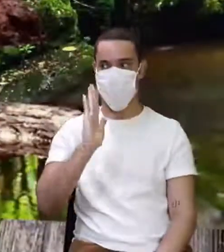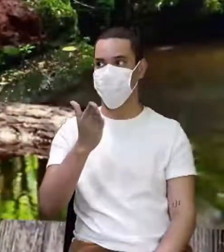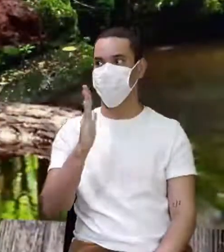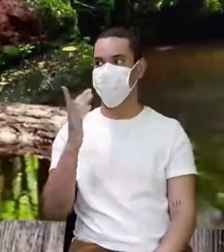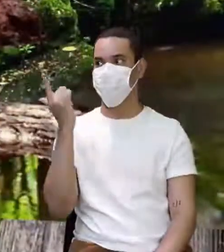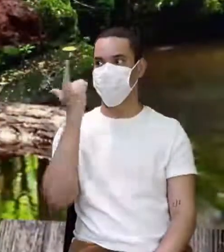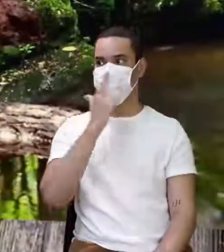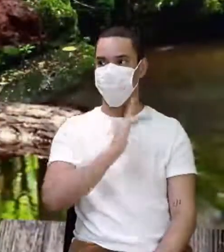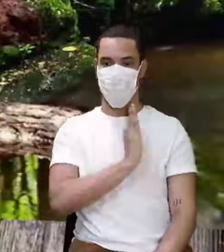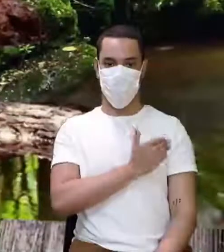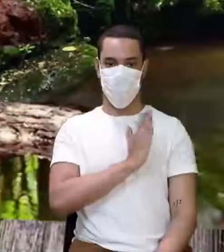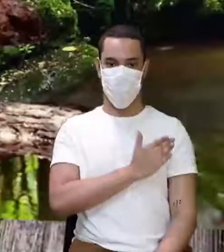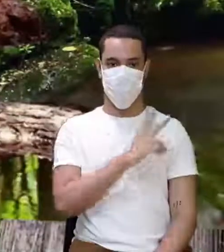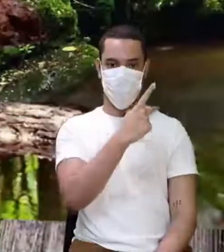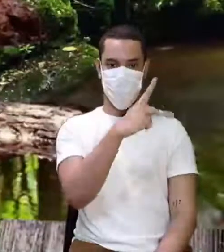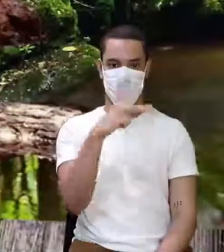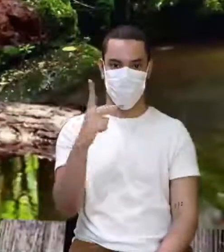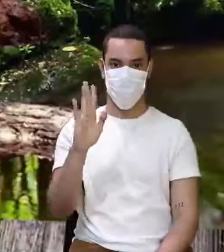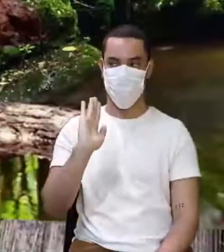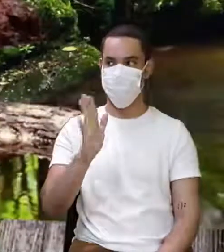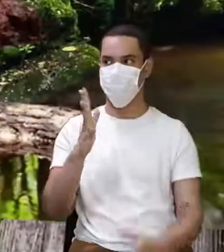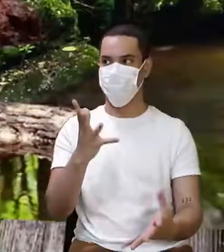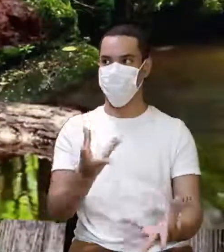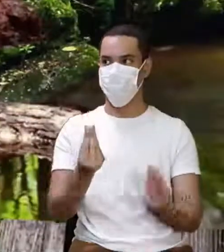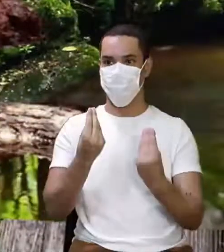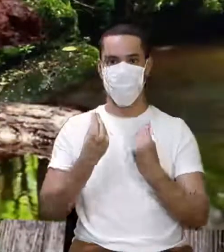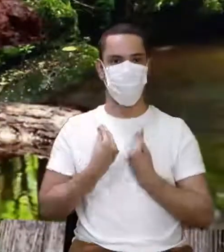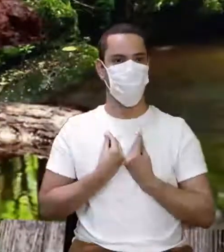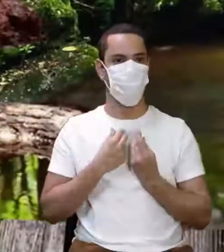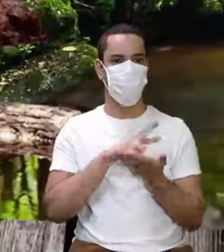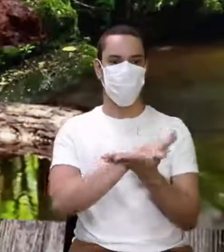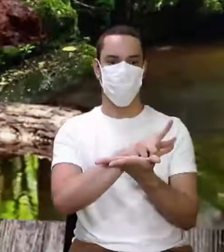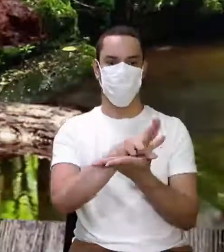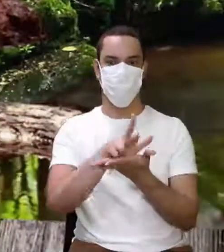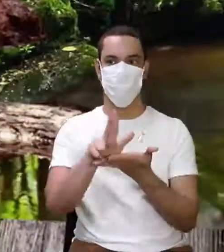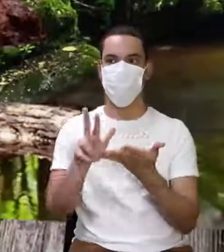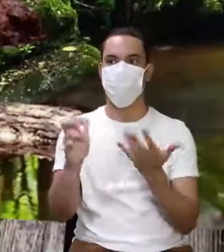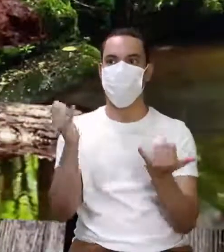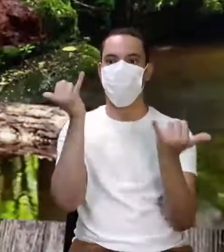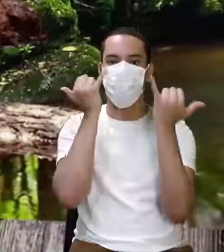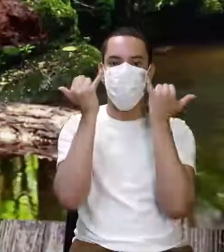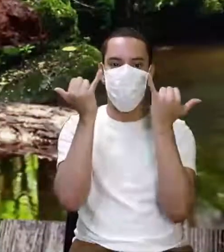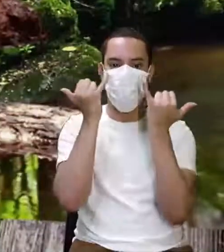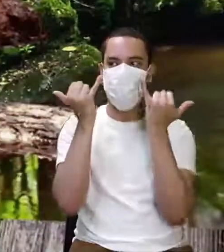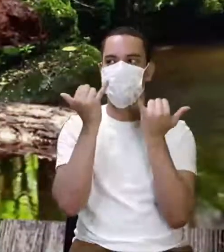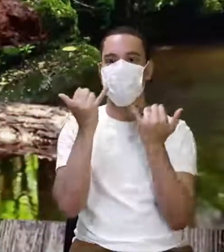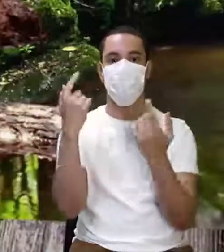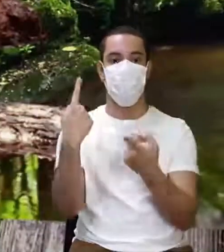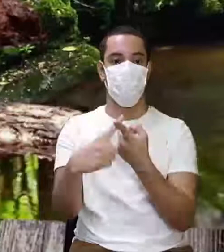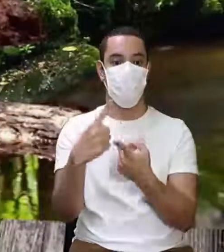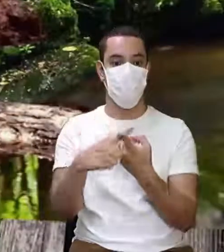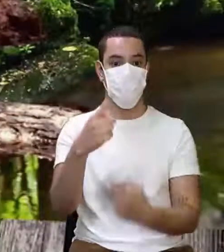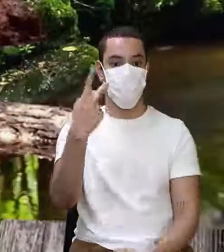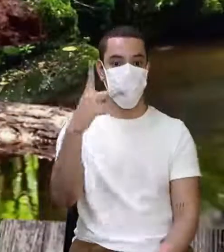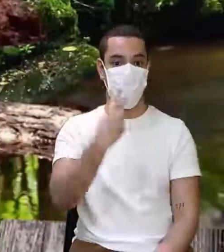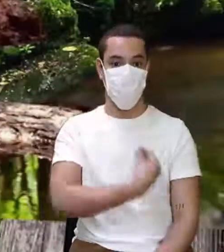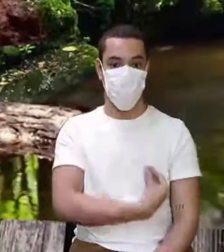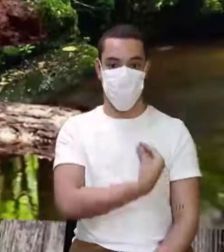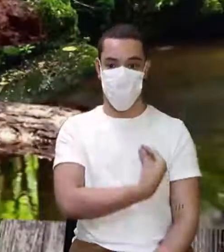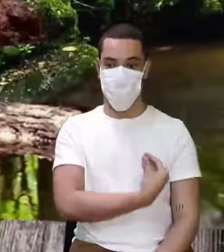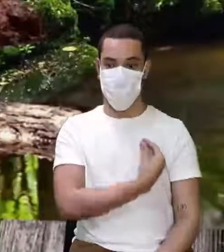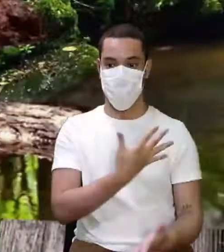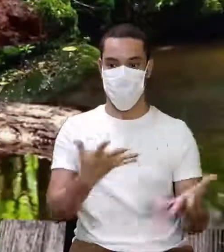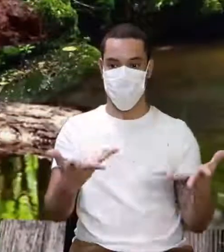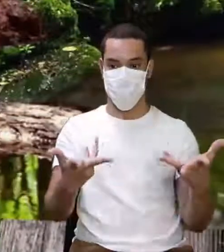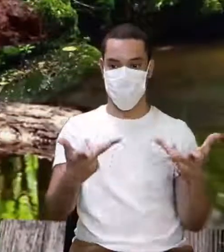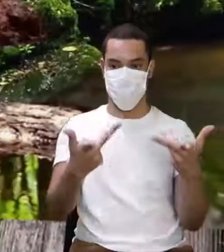seu coração, já te deu muita informação para a sua vida.